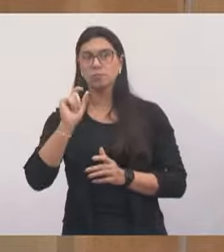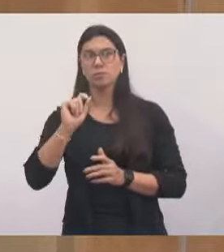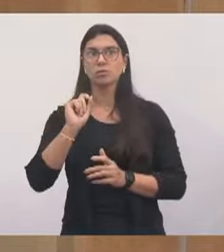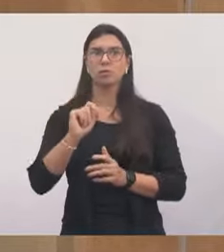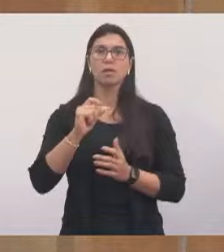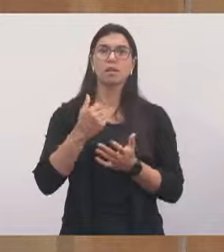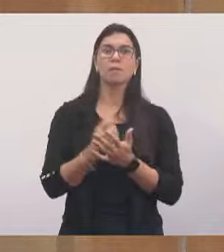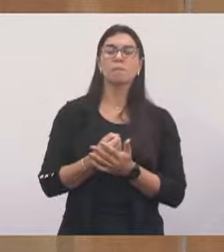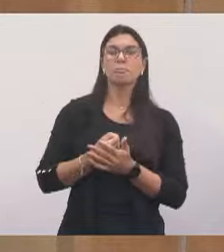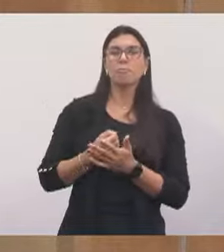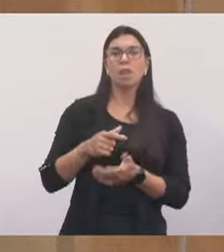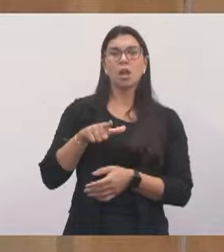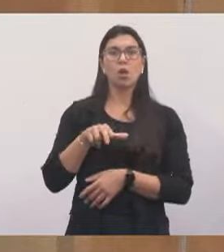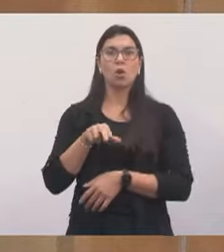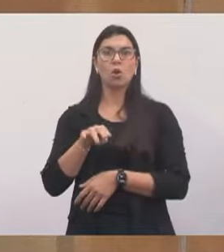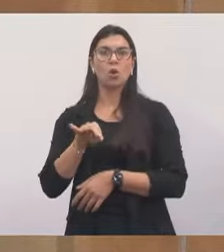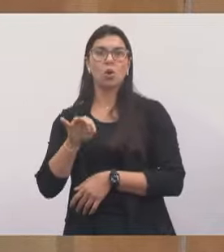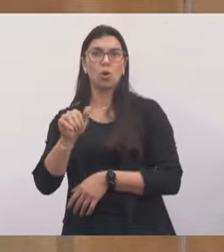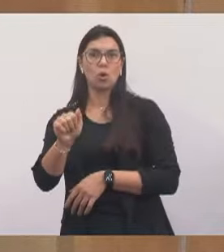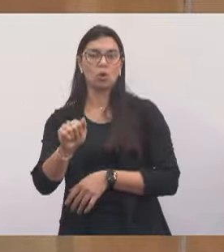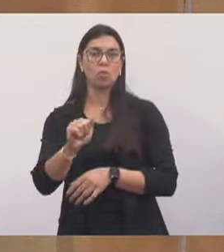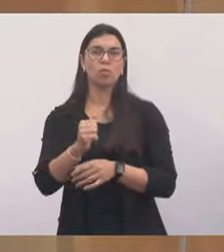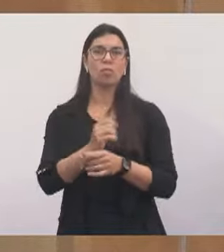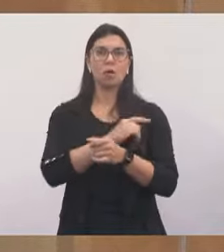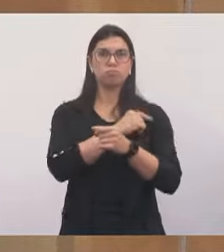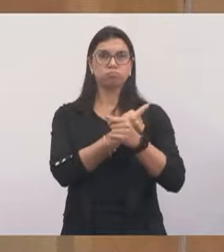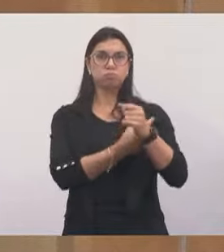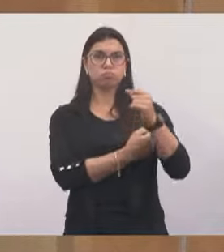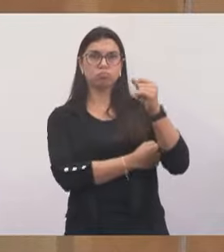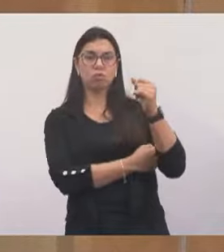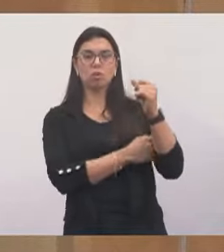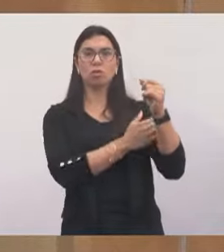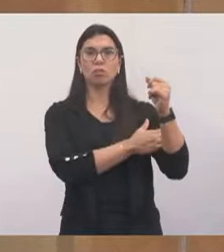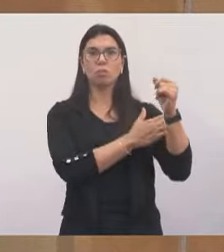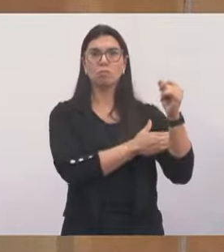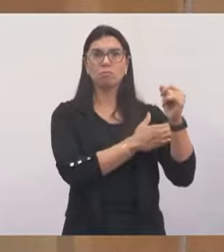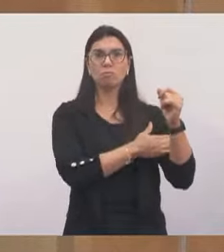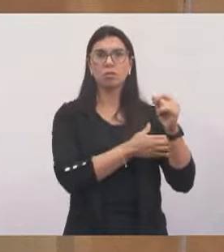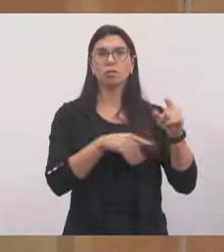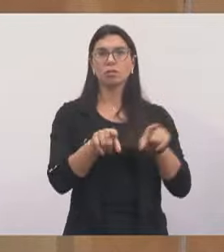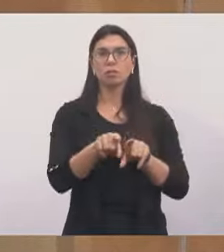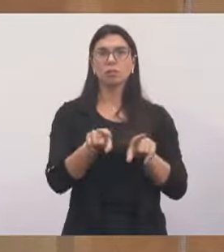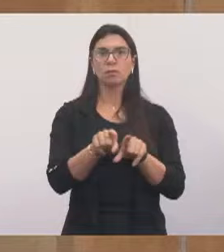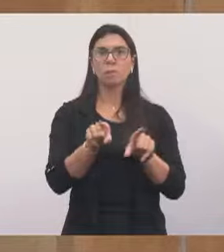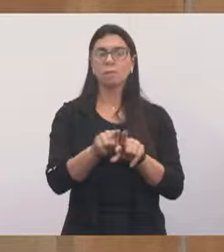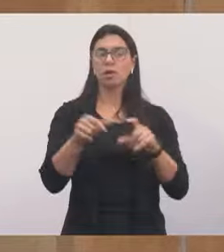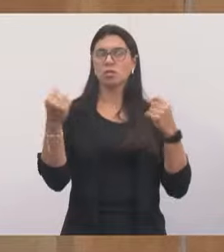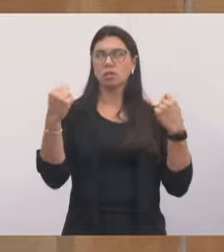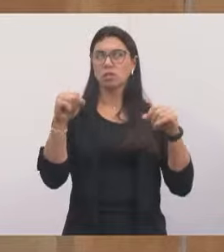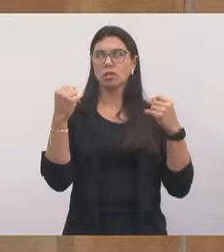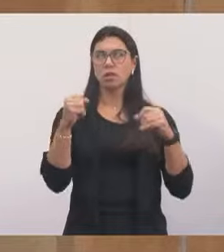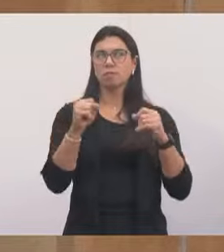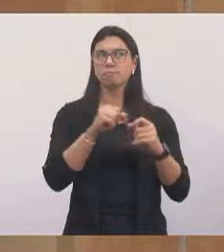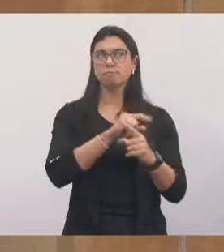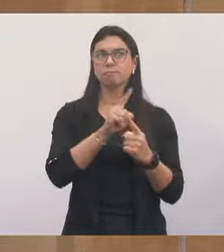braço, mas também tem atividade de musculação, ginásticas, atividades gratuitas, enfim. Então,